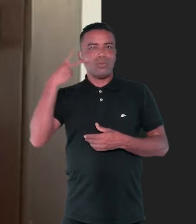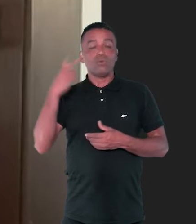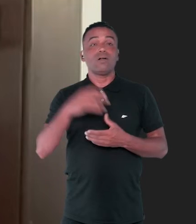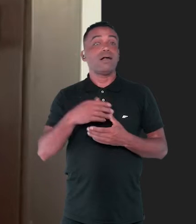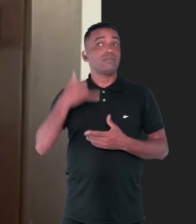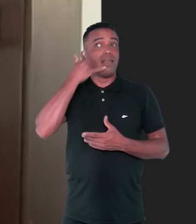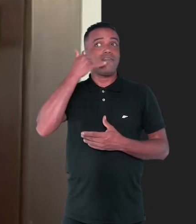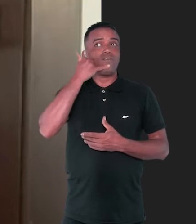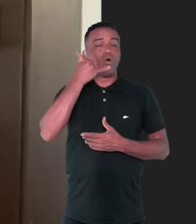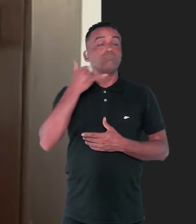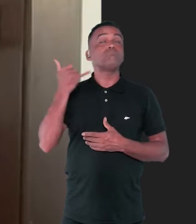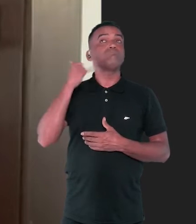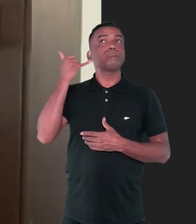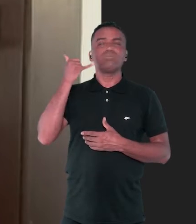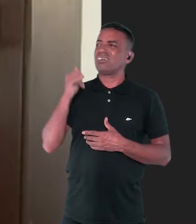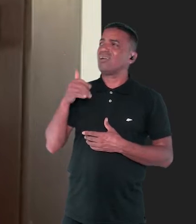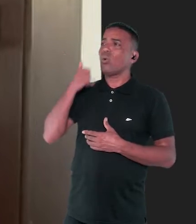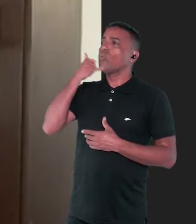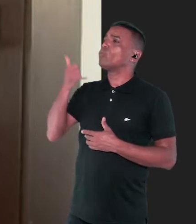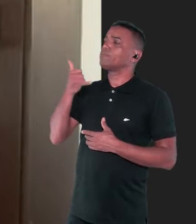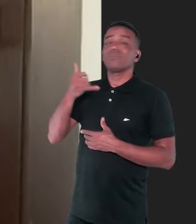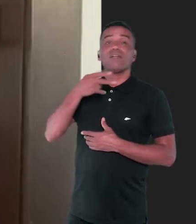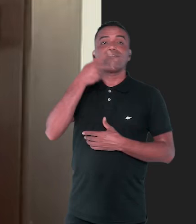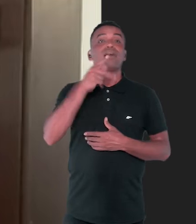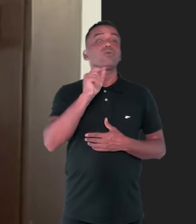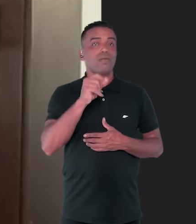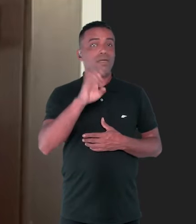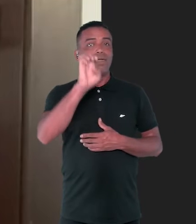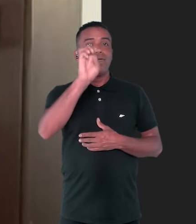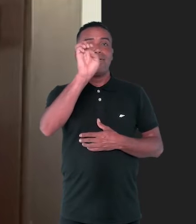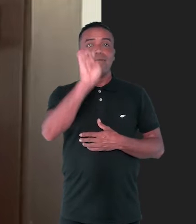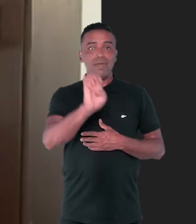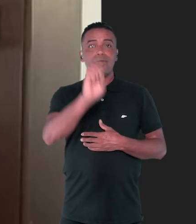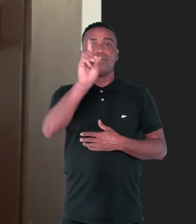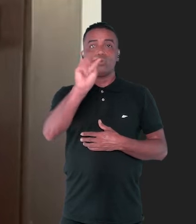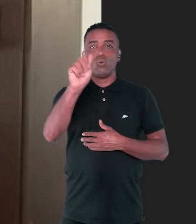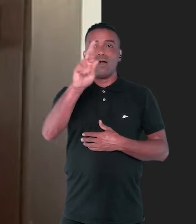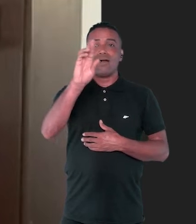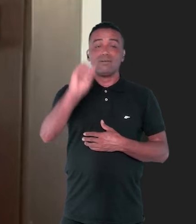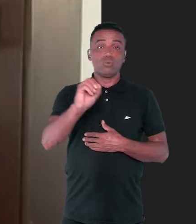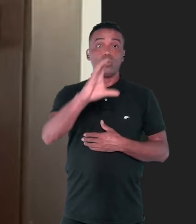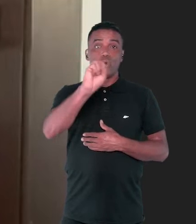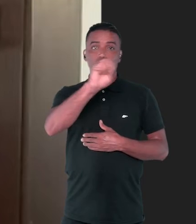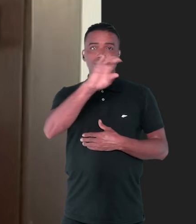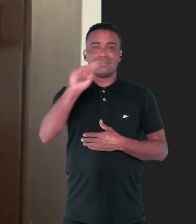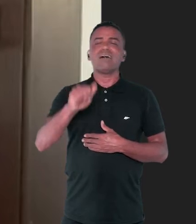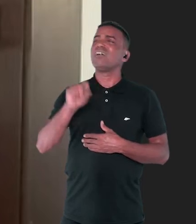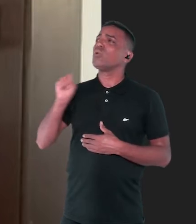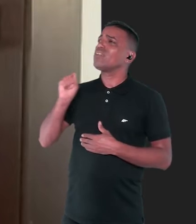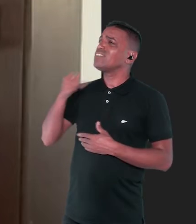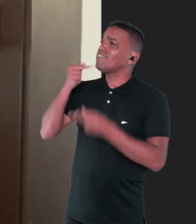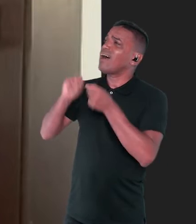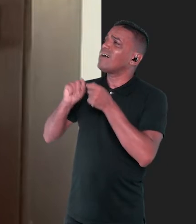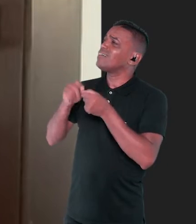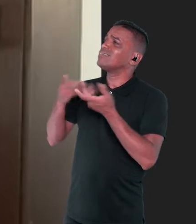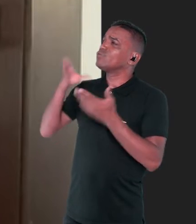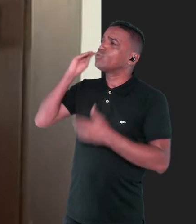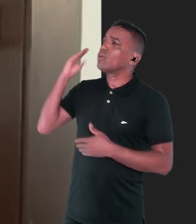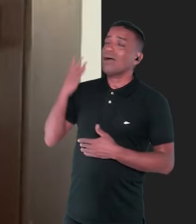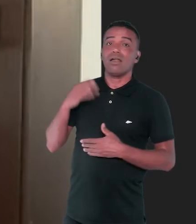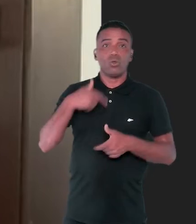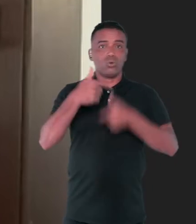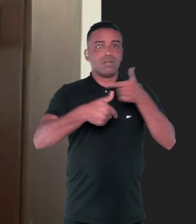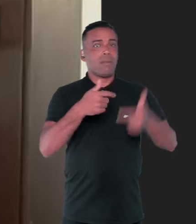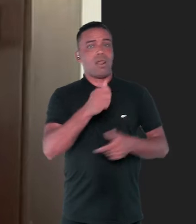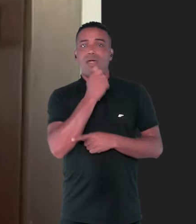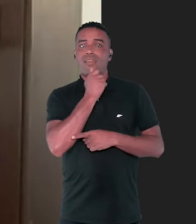atendi. A moça do lado de lá falou assim, quem está falando? Eu falei assim, Eduardo. E Eduardo? Eu falei, o Costa. O que você faz aí? Eu, nesse momento, estou